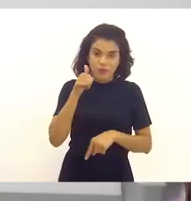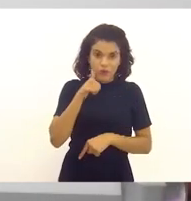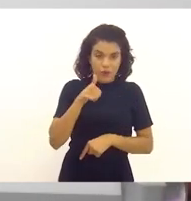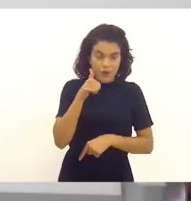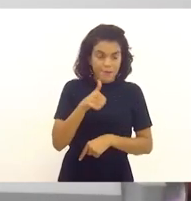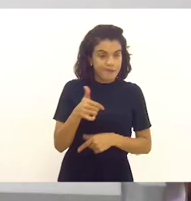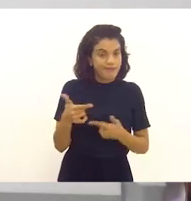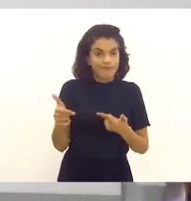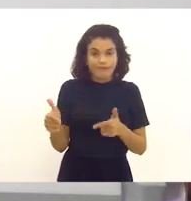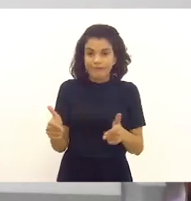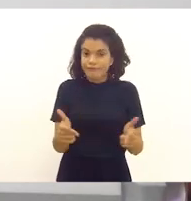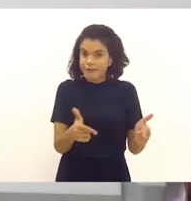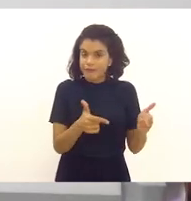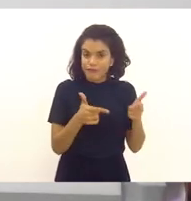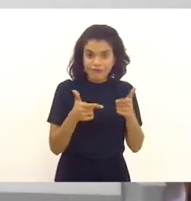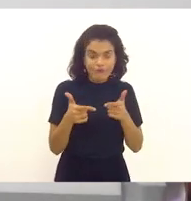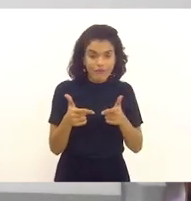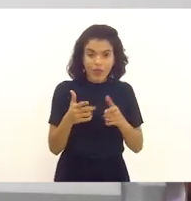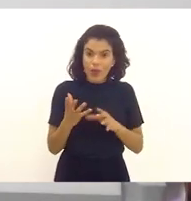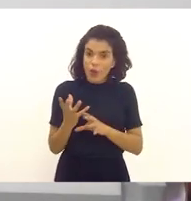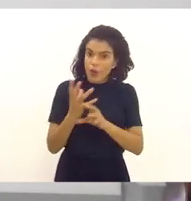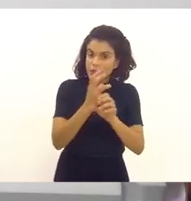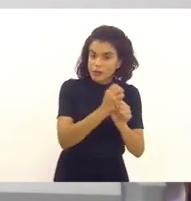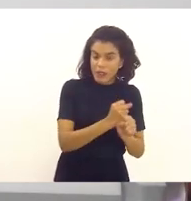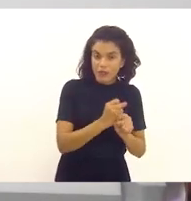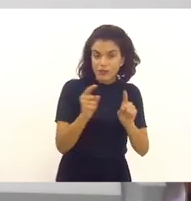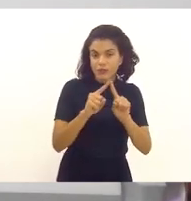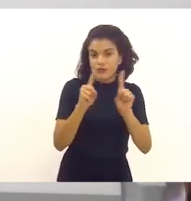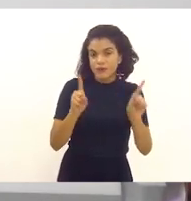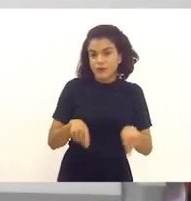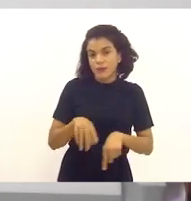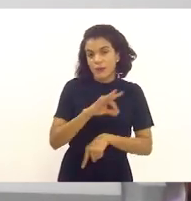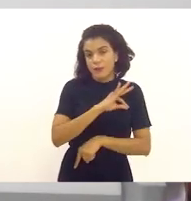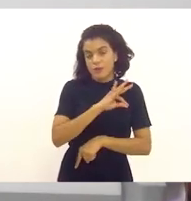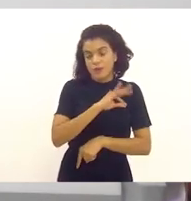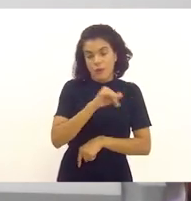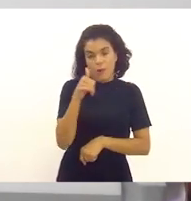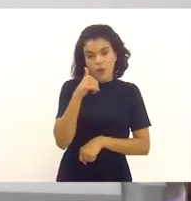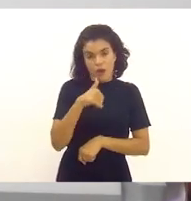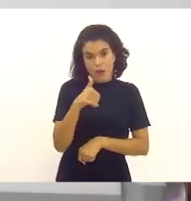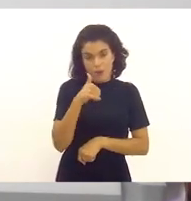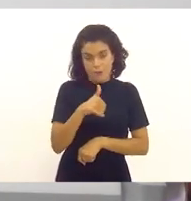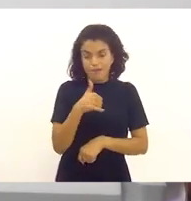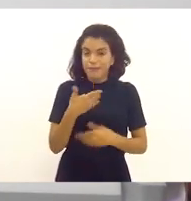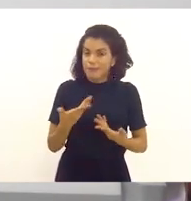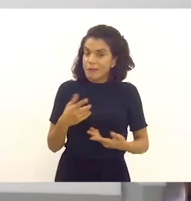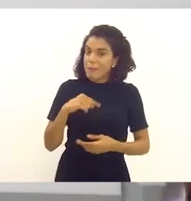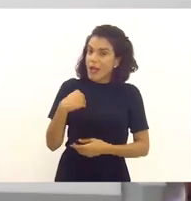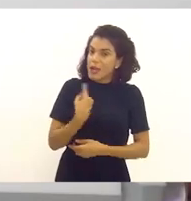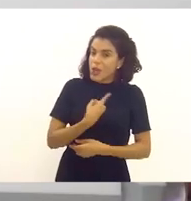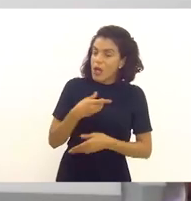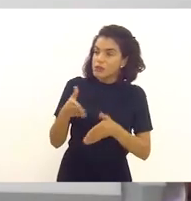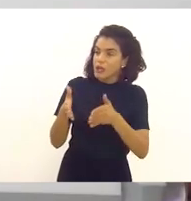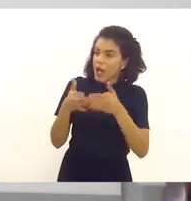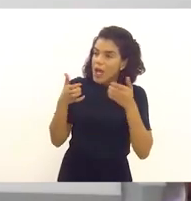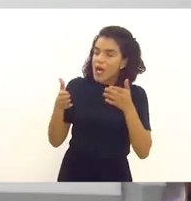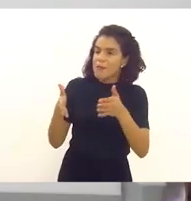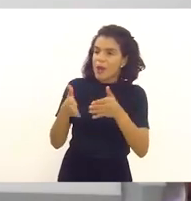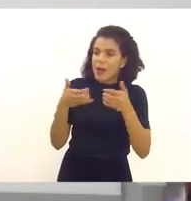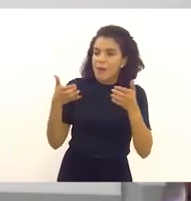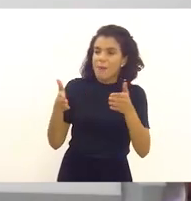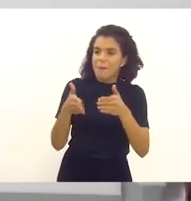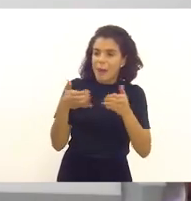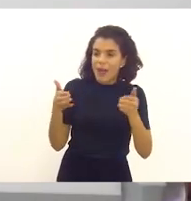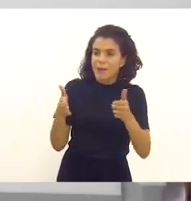temos esse quantitativo então a gente solicita clama pede